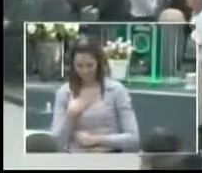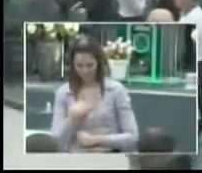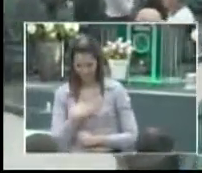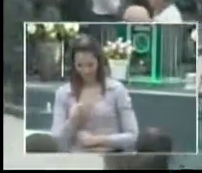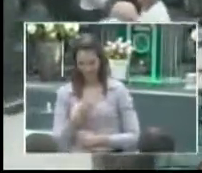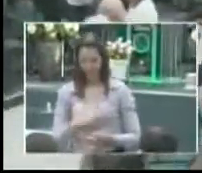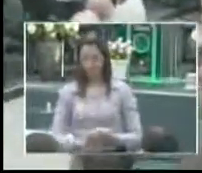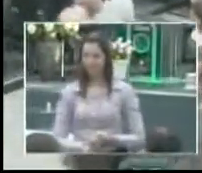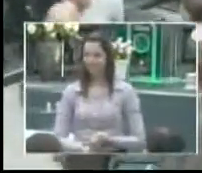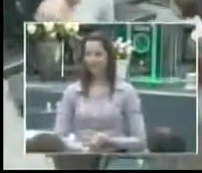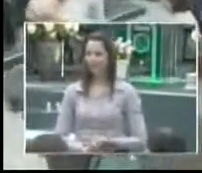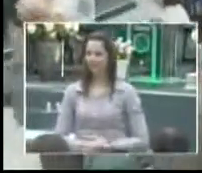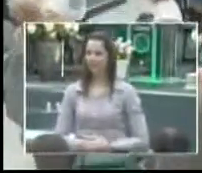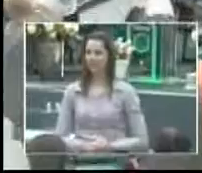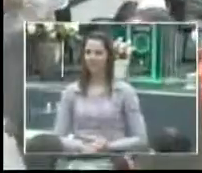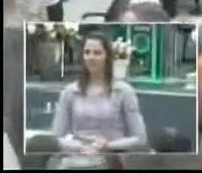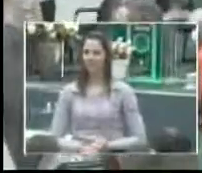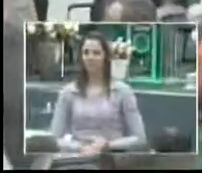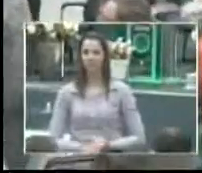Aleluia!